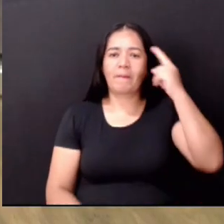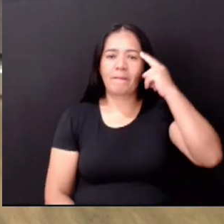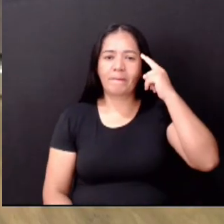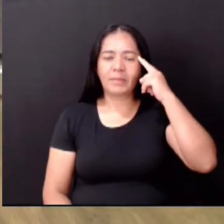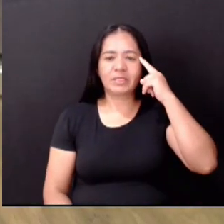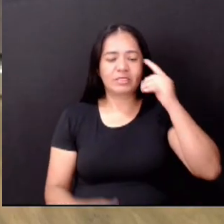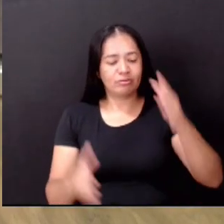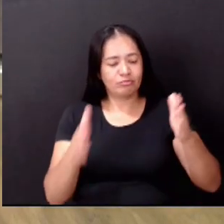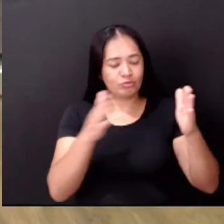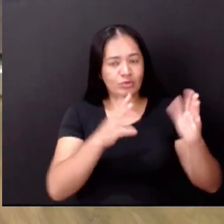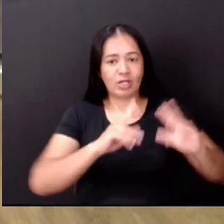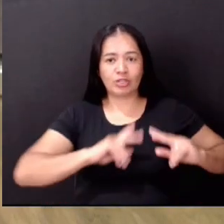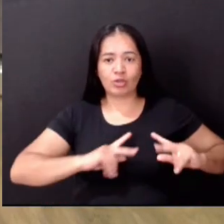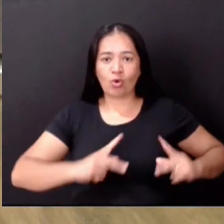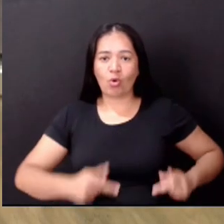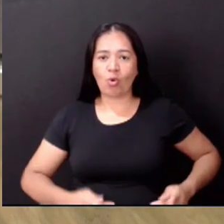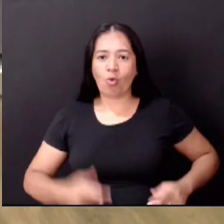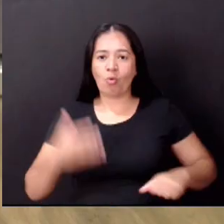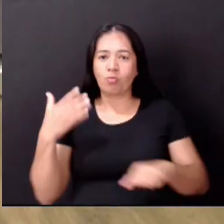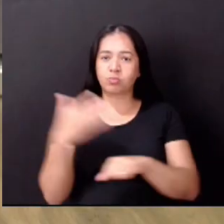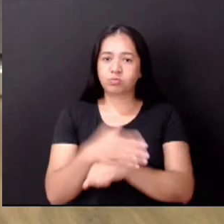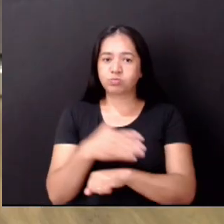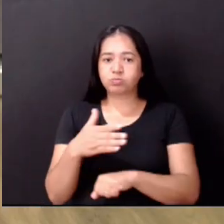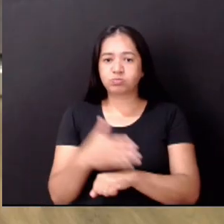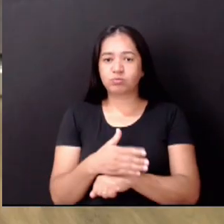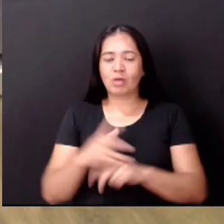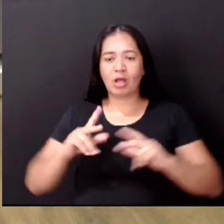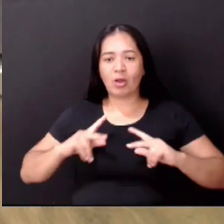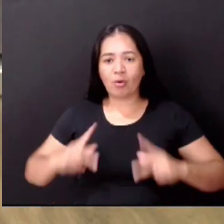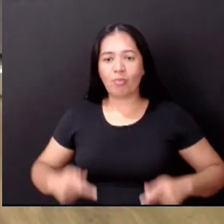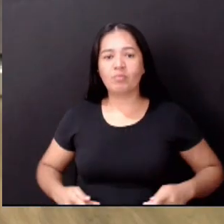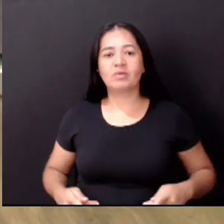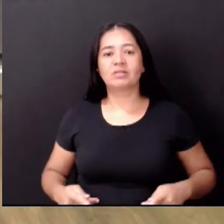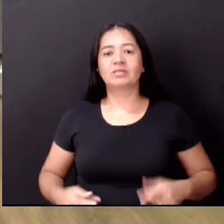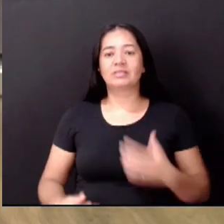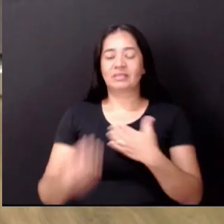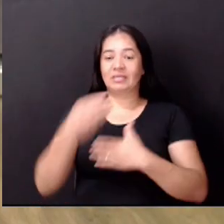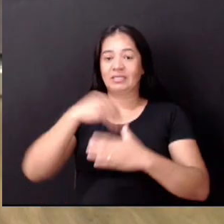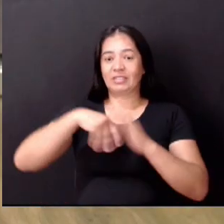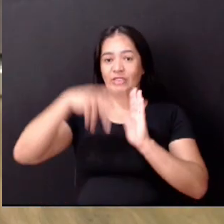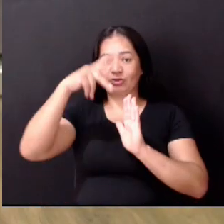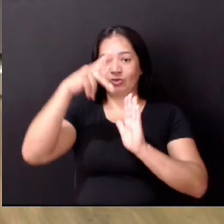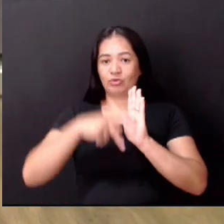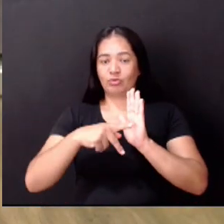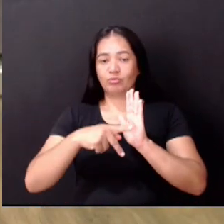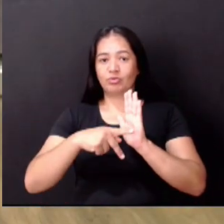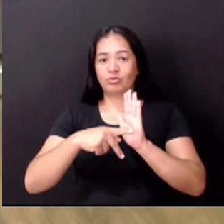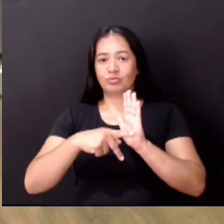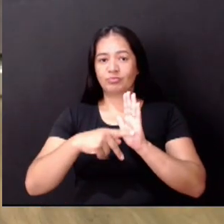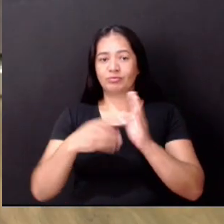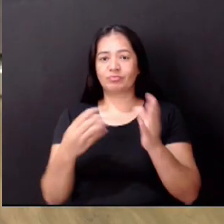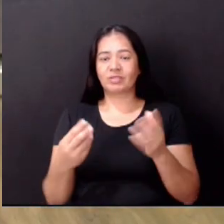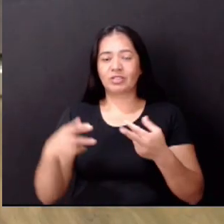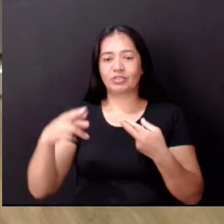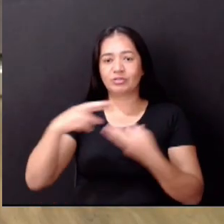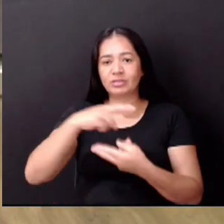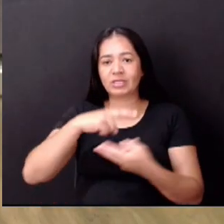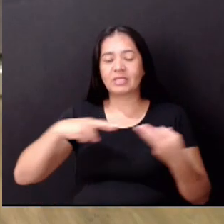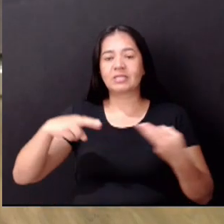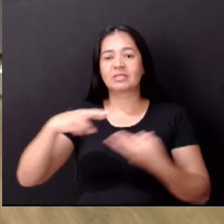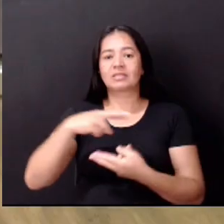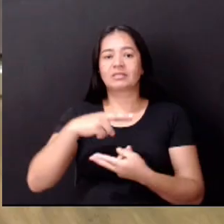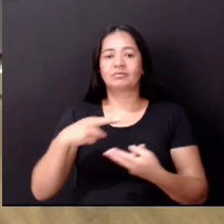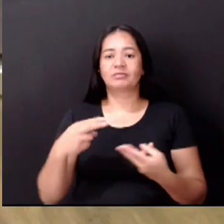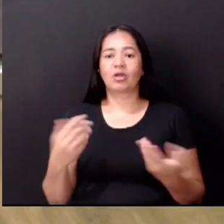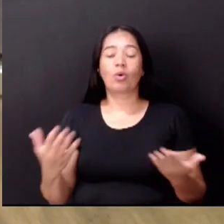da participação humana dentro do projeto todo, dentro da reciclagem. Quer dizer, qual é a